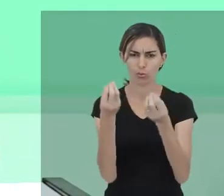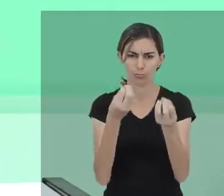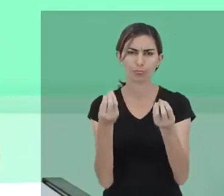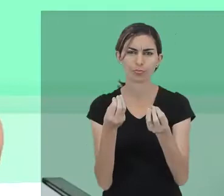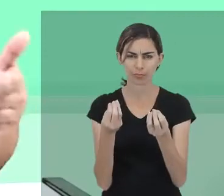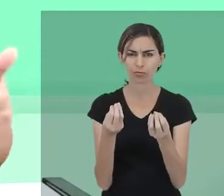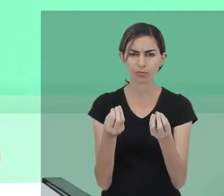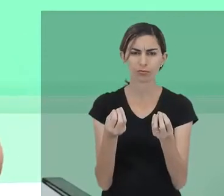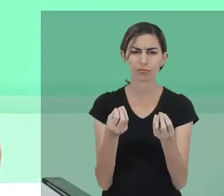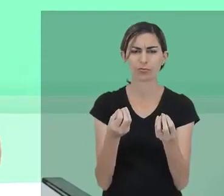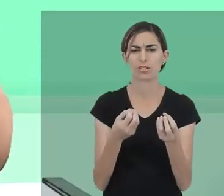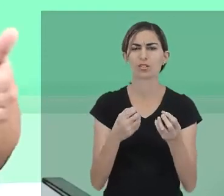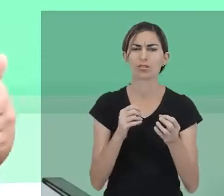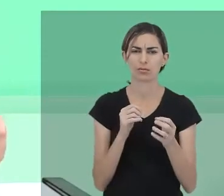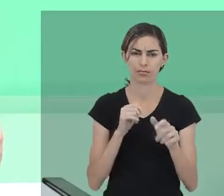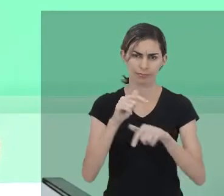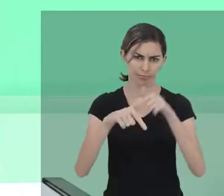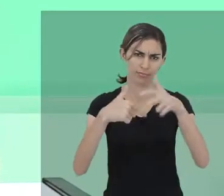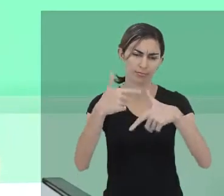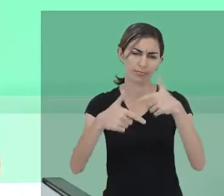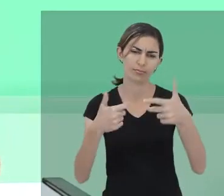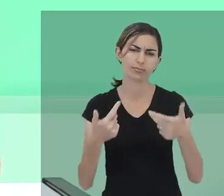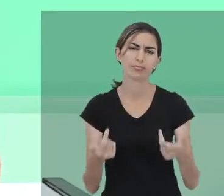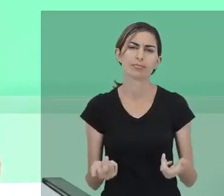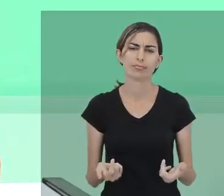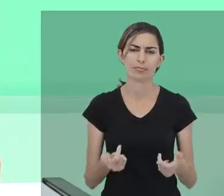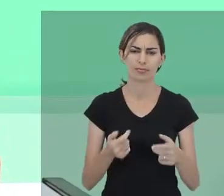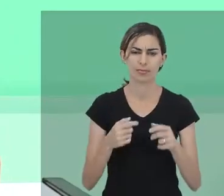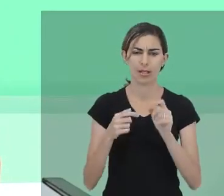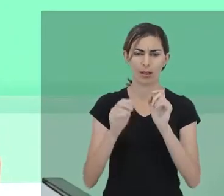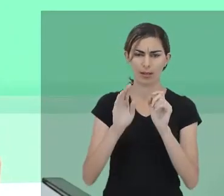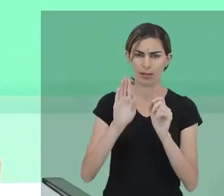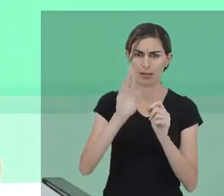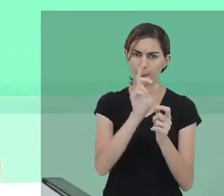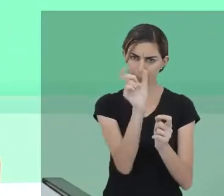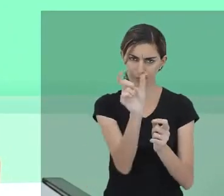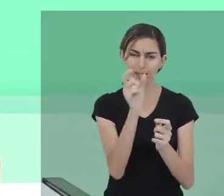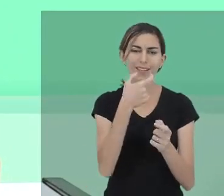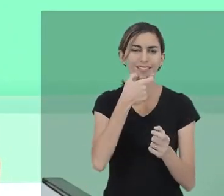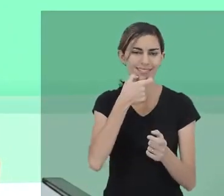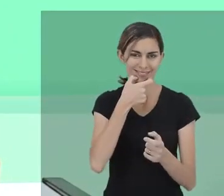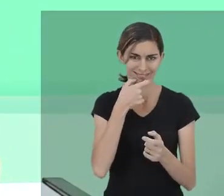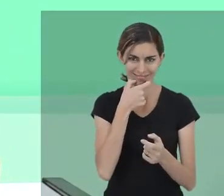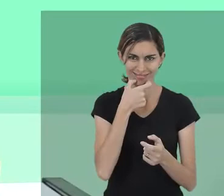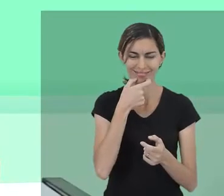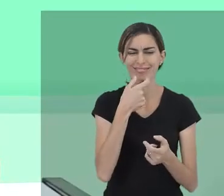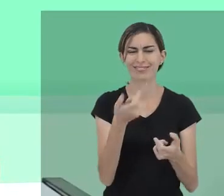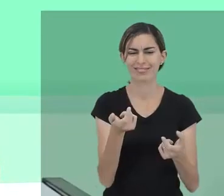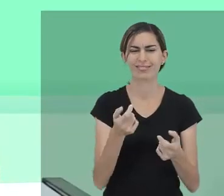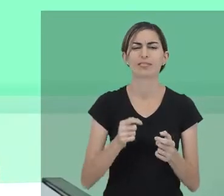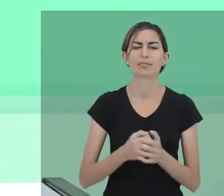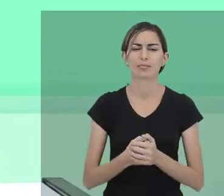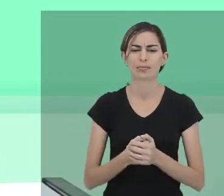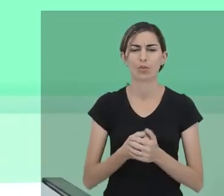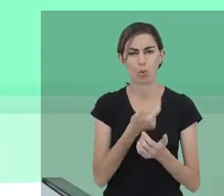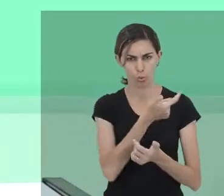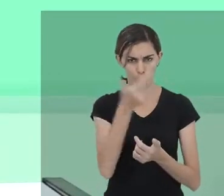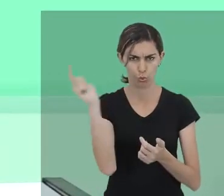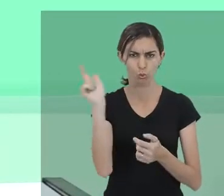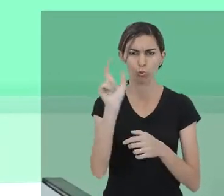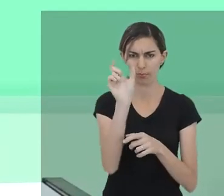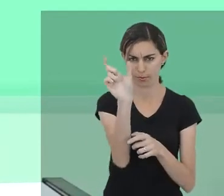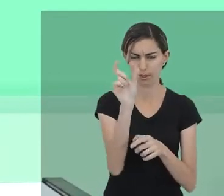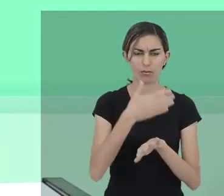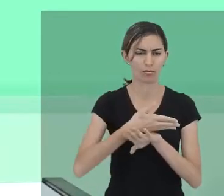baseada nos demais serviços que é prestado. Okay? Benchmarking, tá? E um